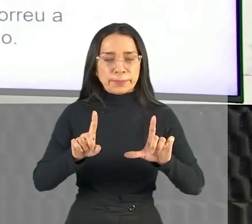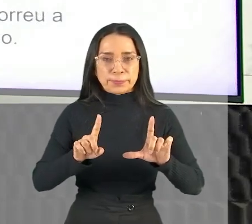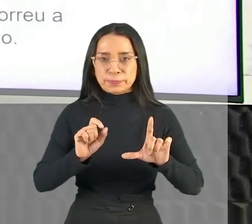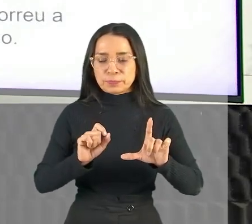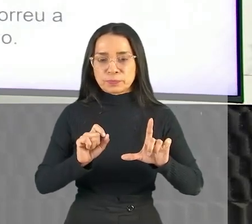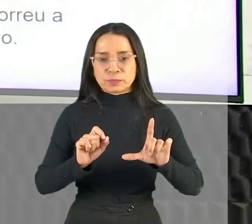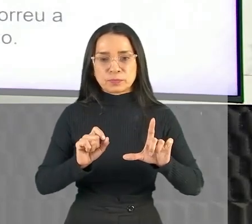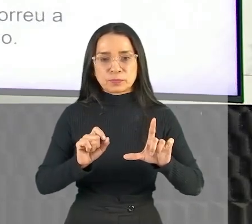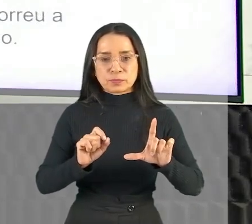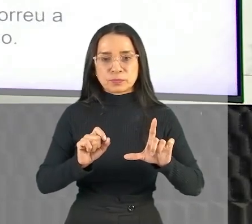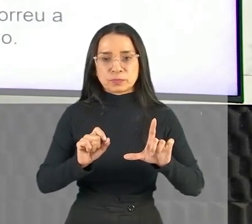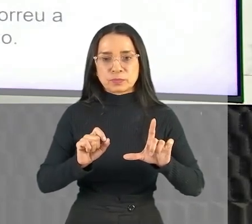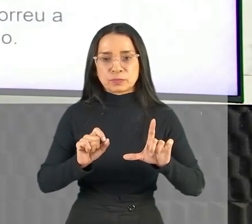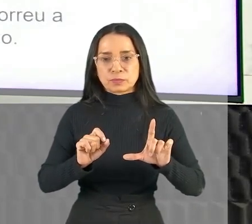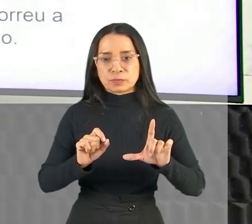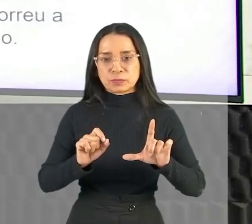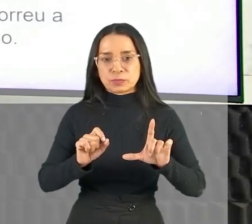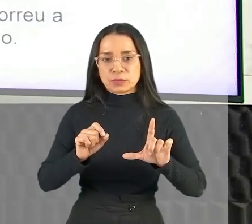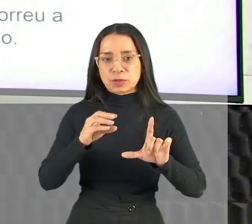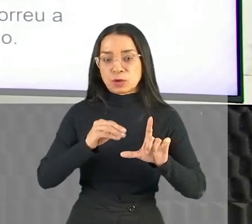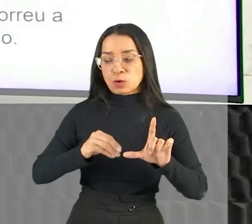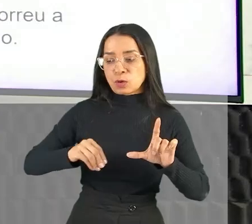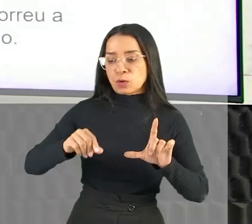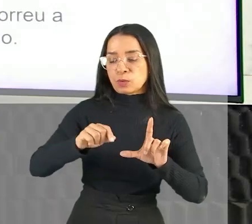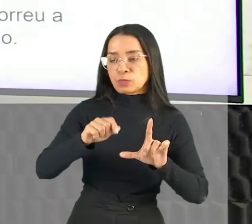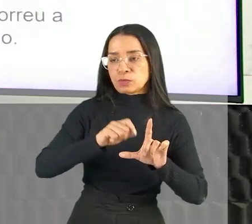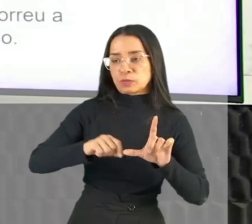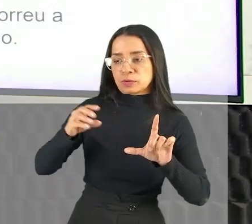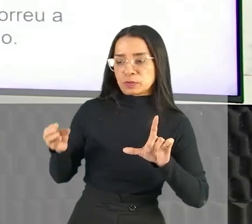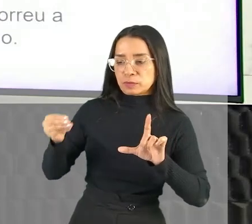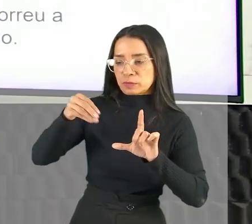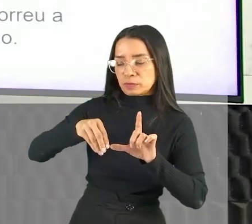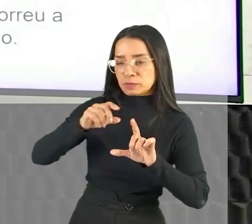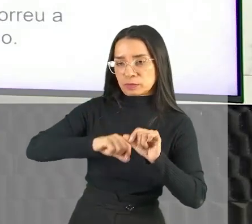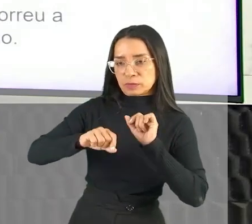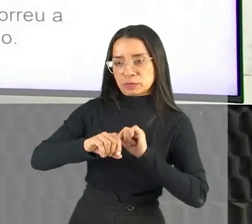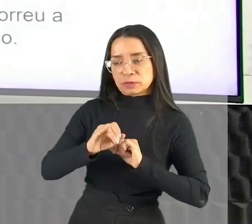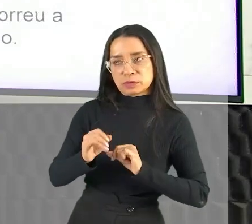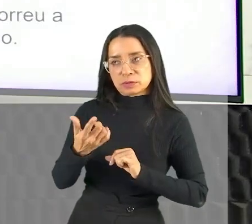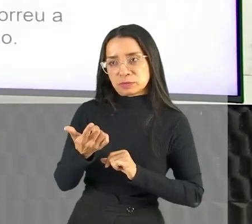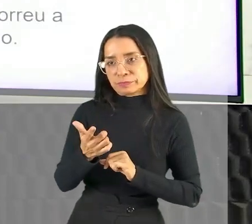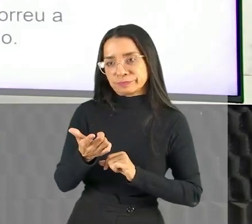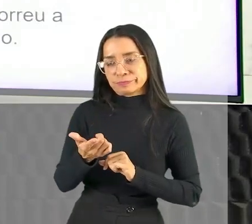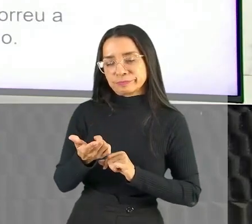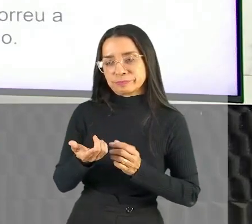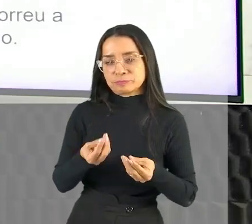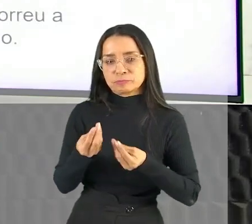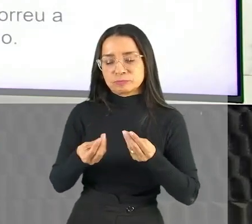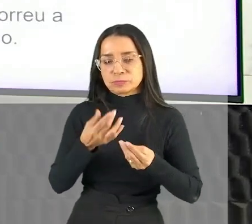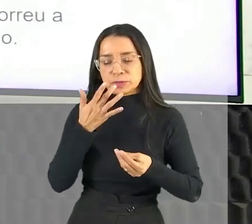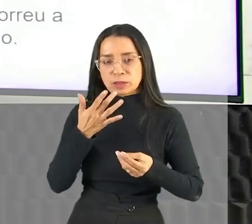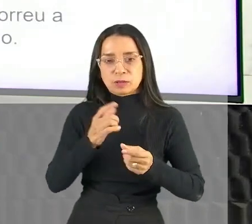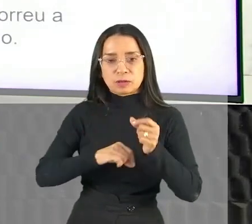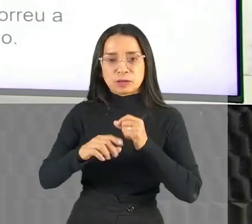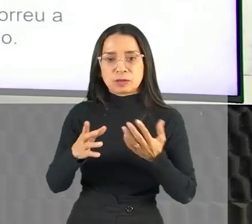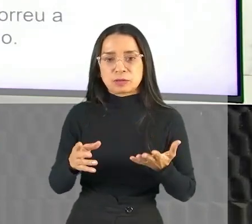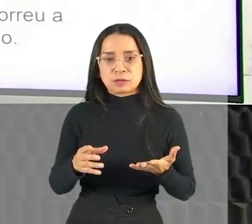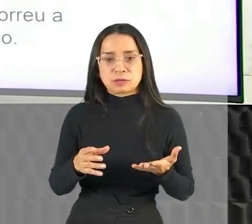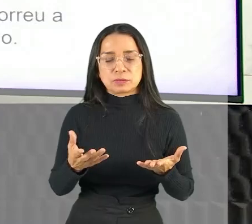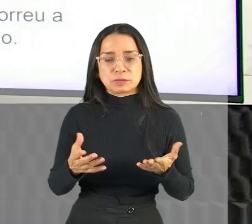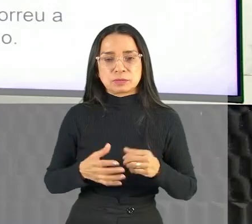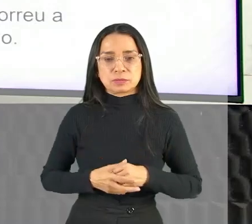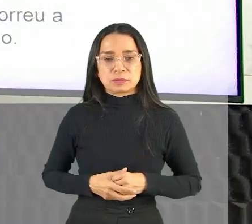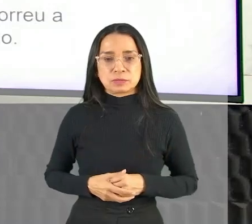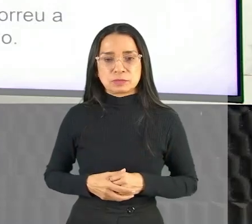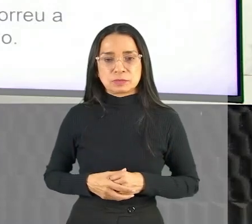né? Não foi só o solvente que foi transportado para dentro da batata, senão a batata não teria ficado salgada. O sal, que é o soluto,